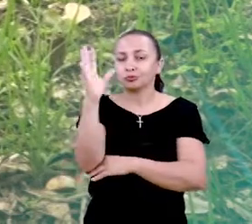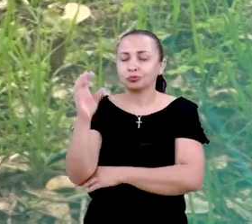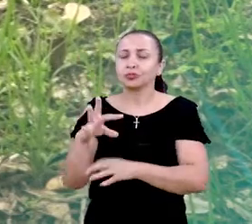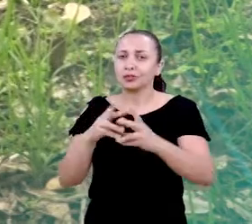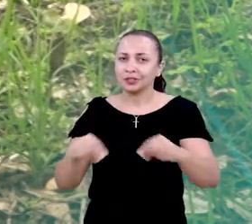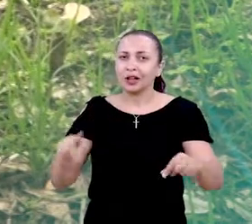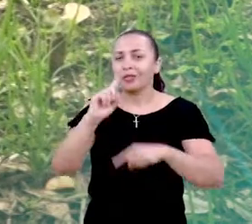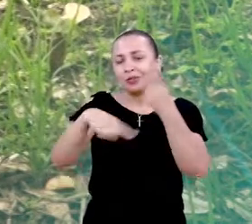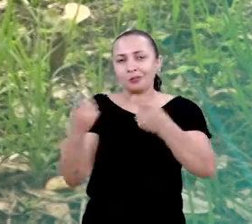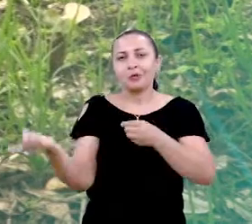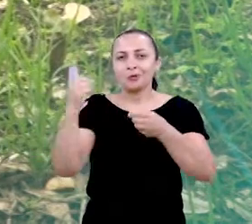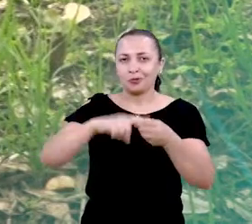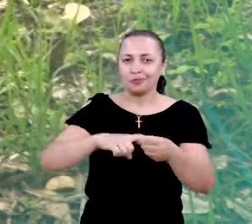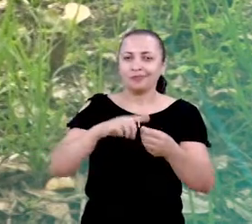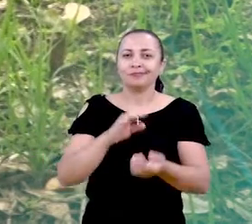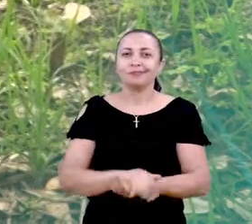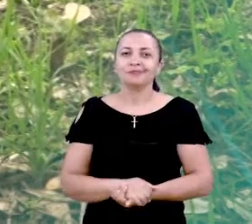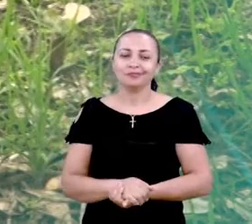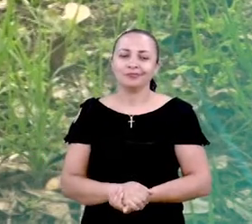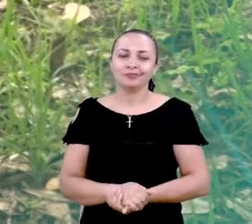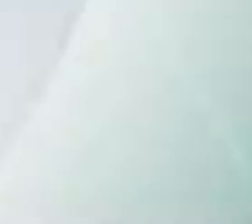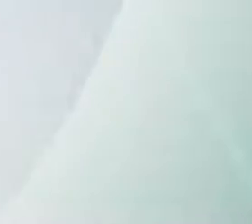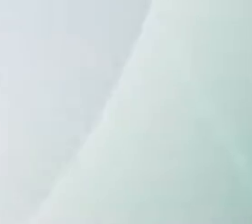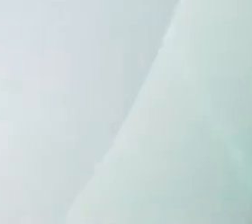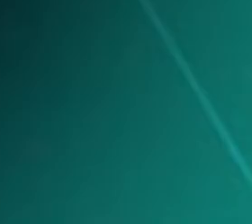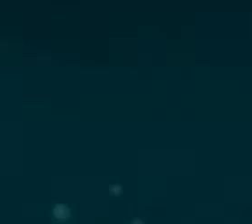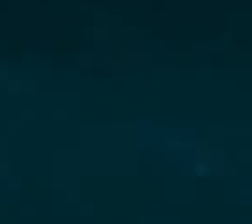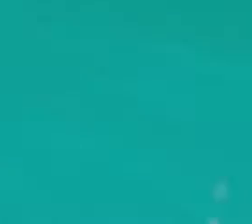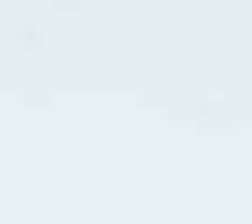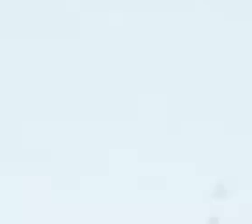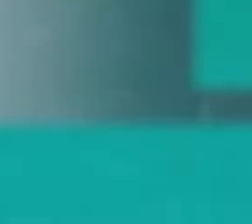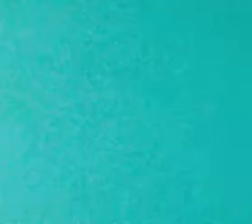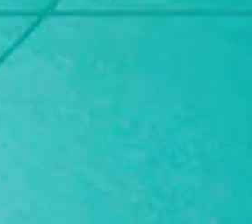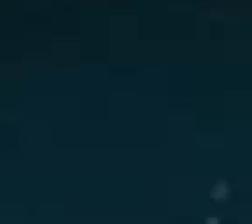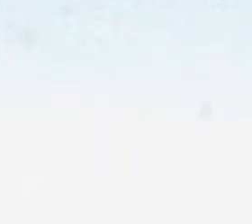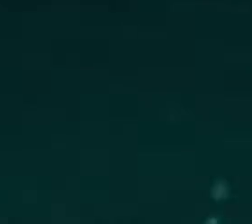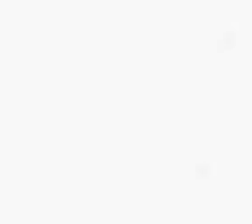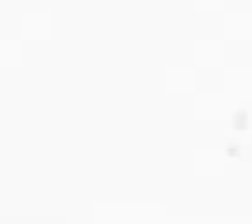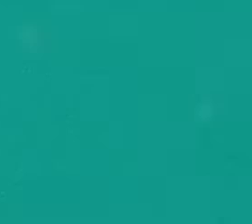de manguezais. Depois do intervalo, a gente volta já já.